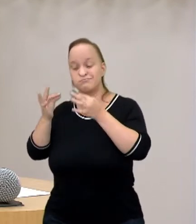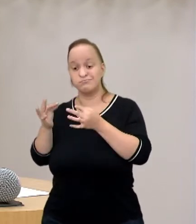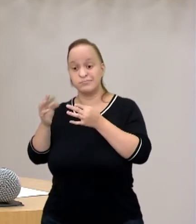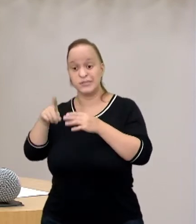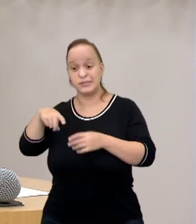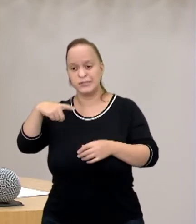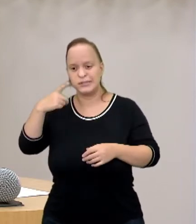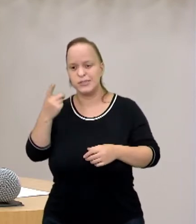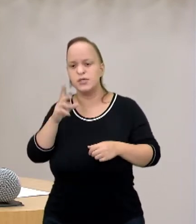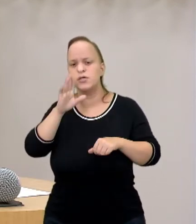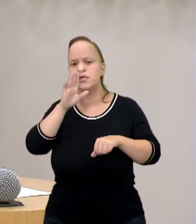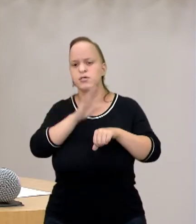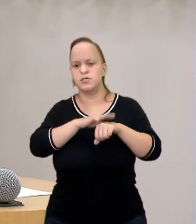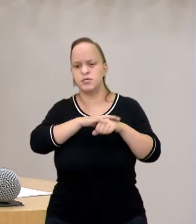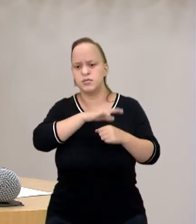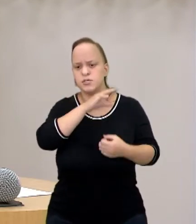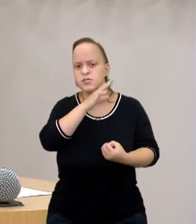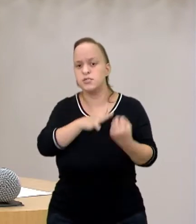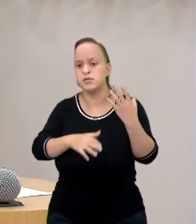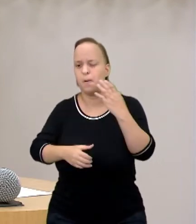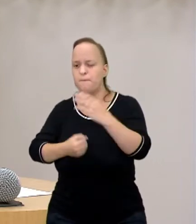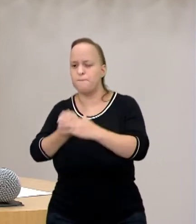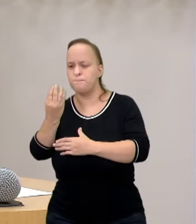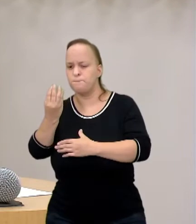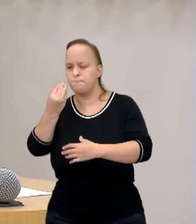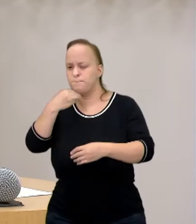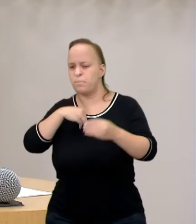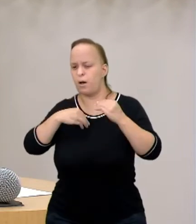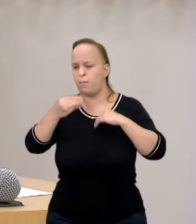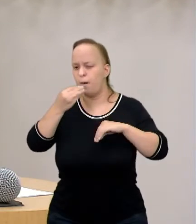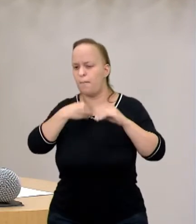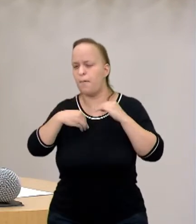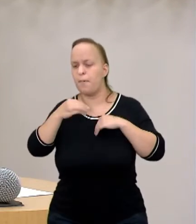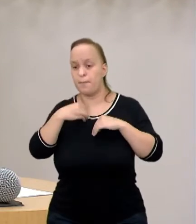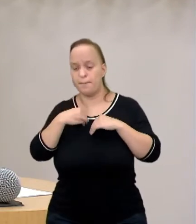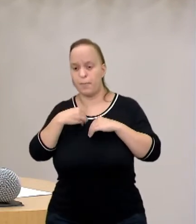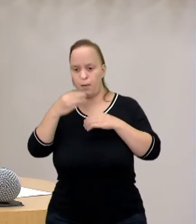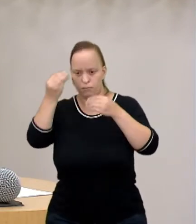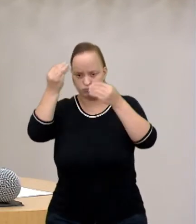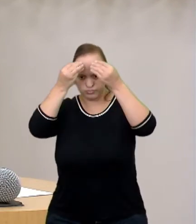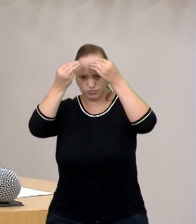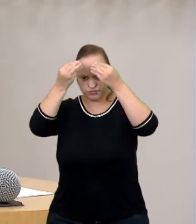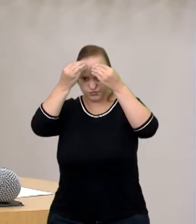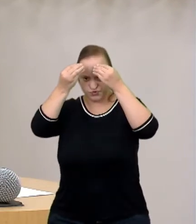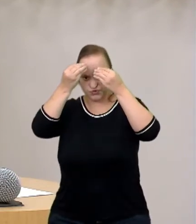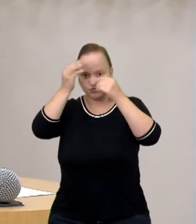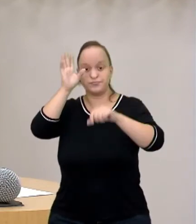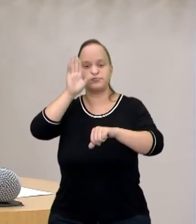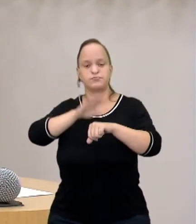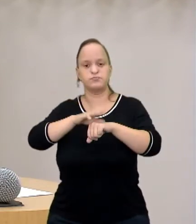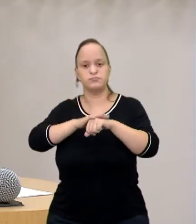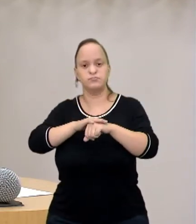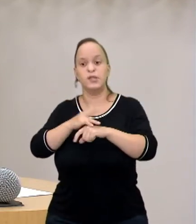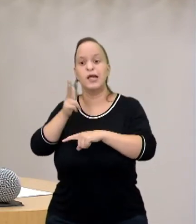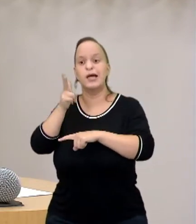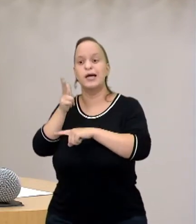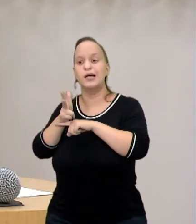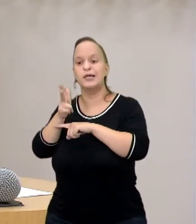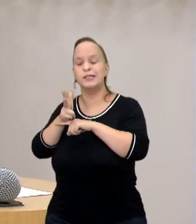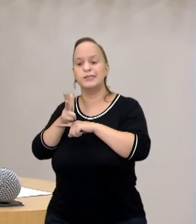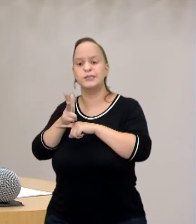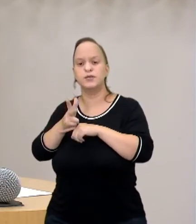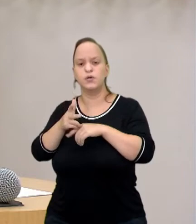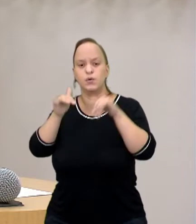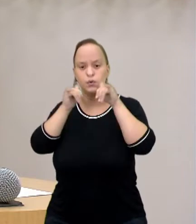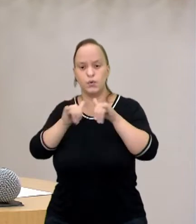nosso e a gente ter ferramenta aqui dentro, né, para poder trabalhar. Eu trouxe mais um vídeo sobre anúncios publicitários.